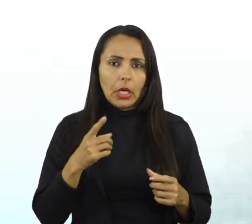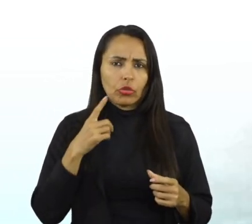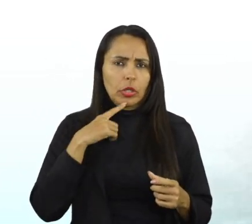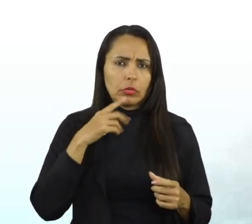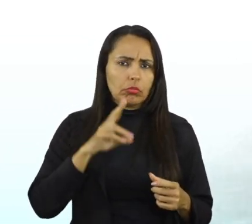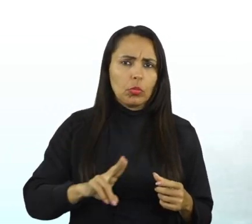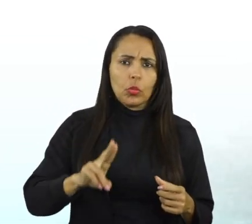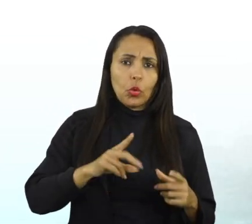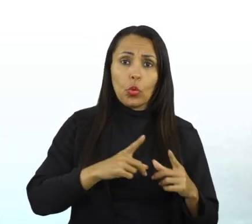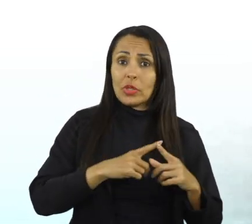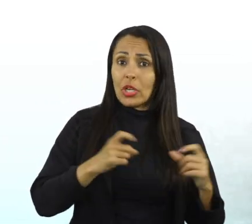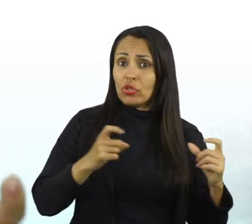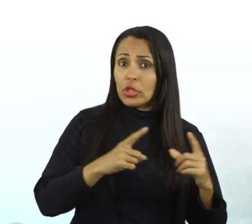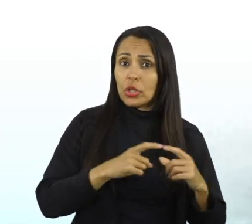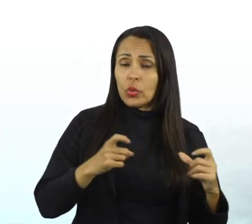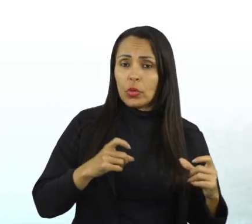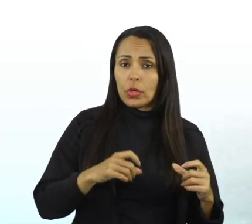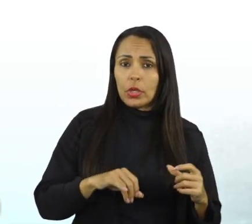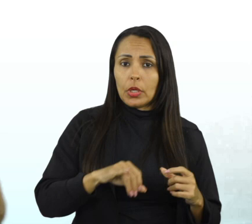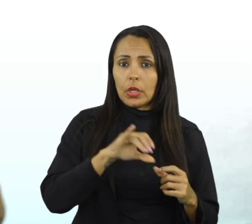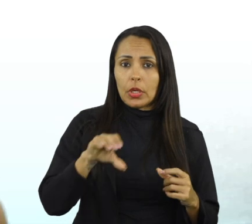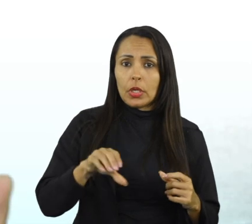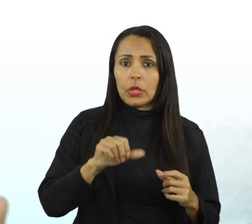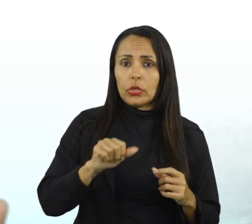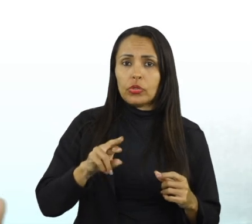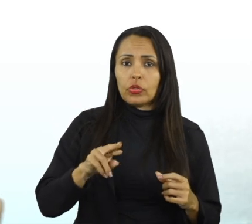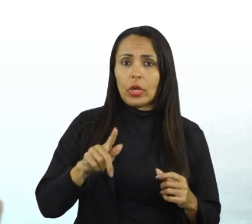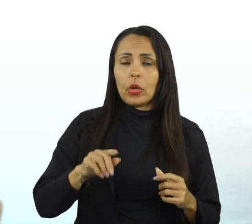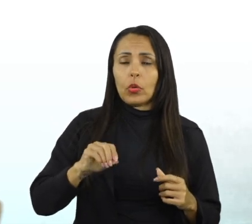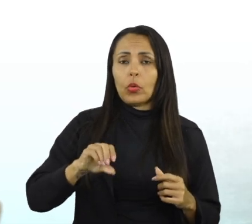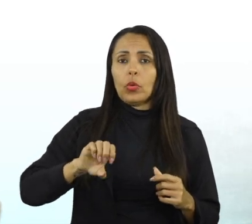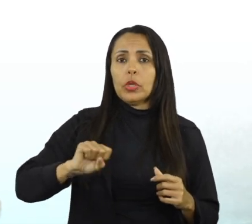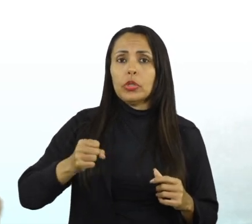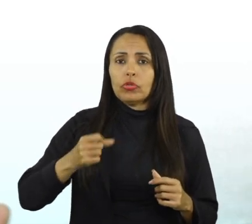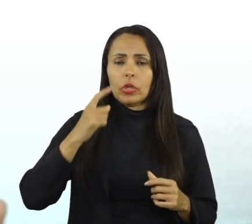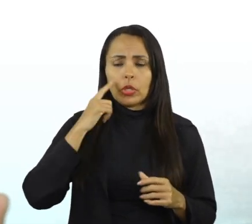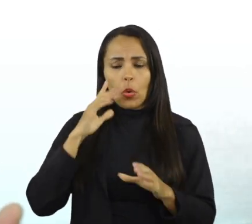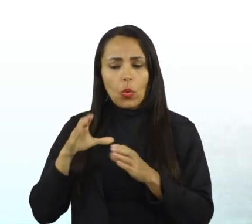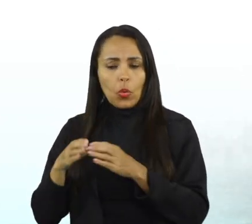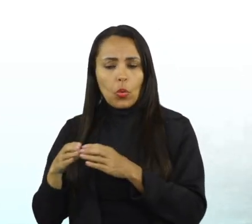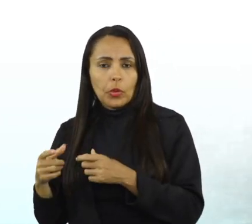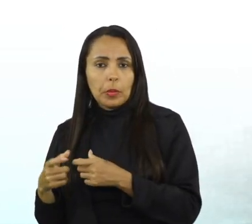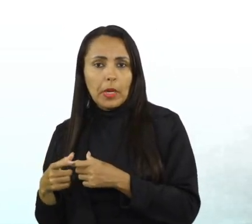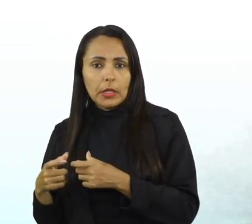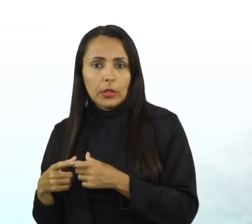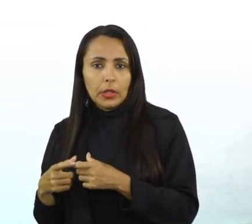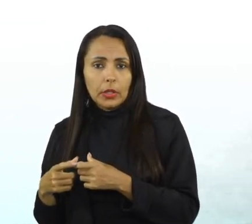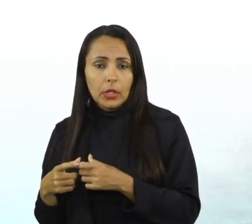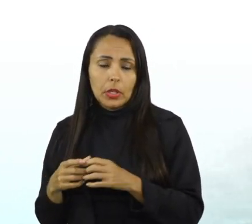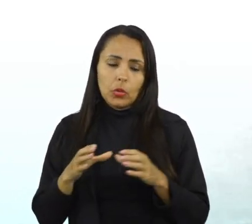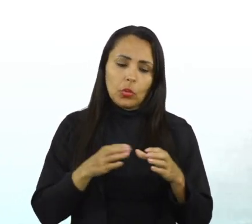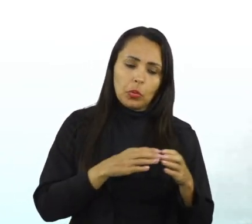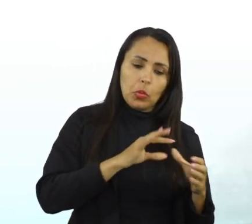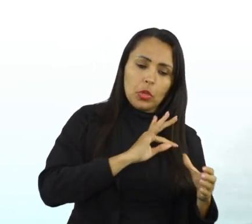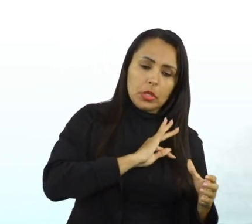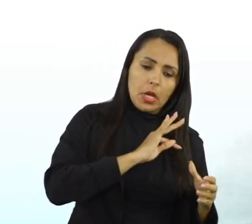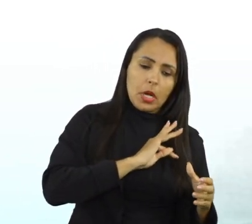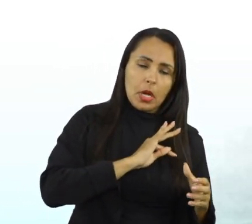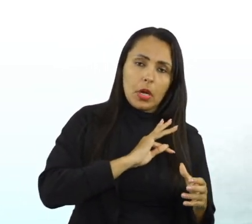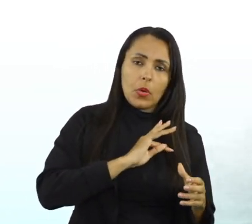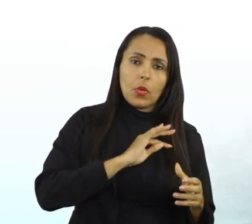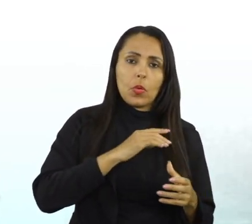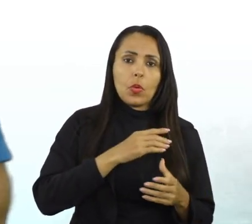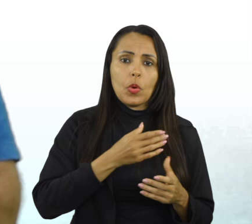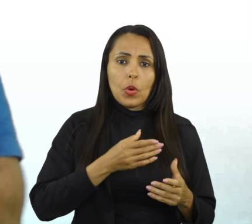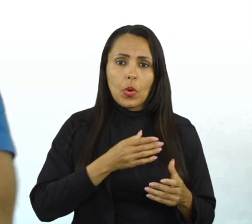de jargões. Então o jargão do grupo de médicos lá, de policiais e de outros